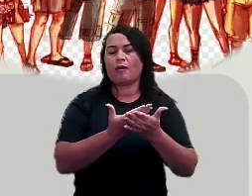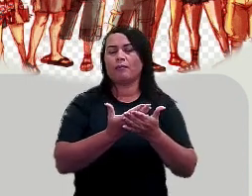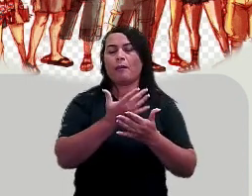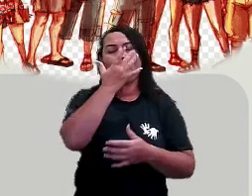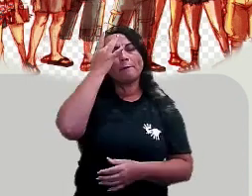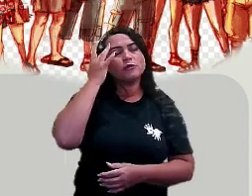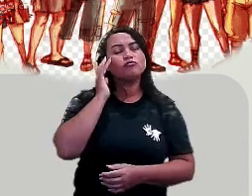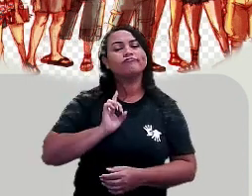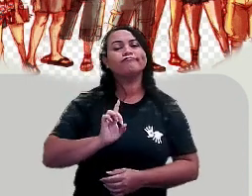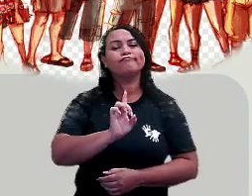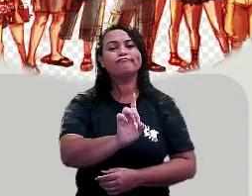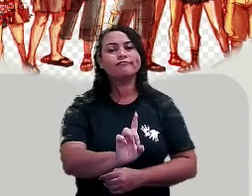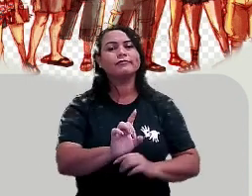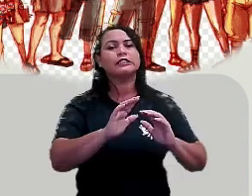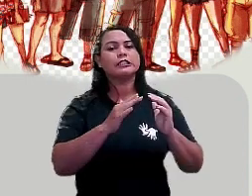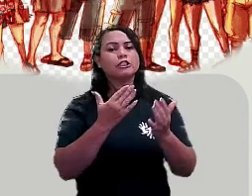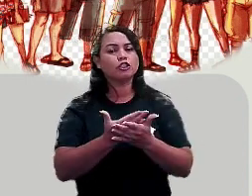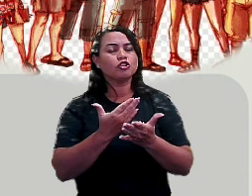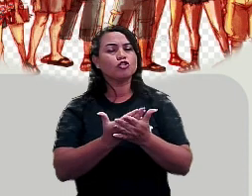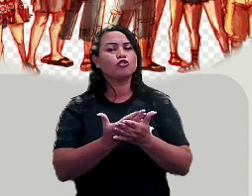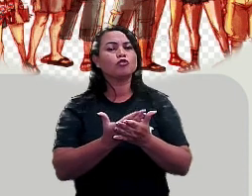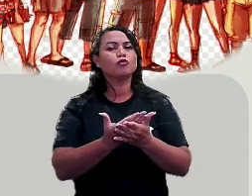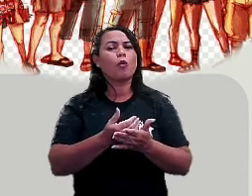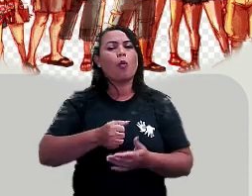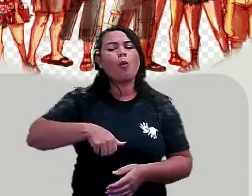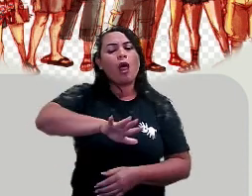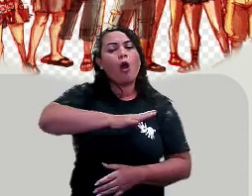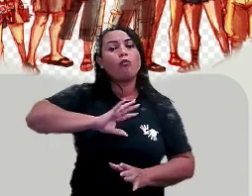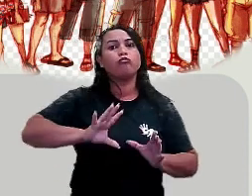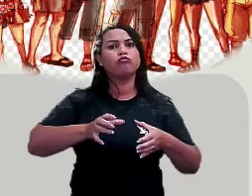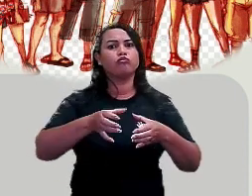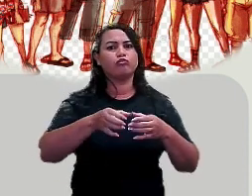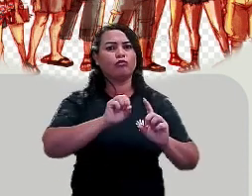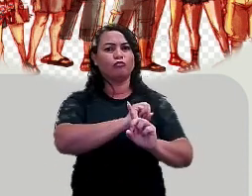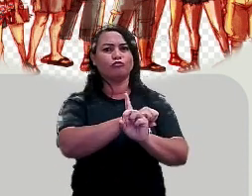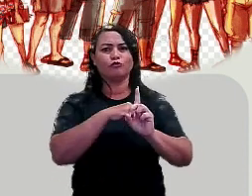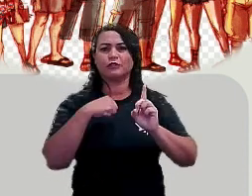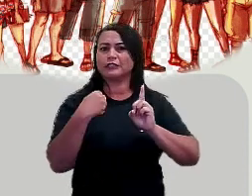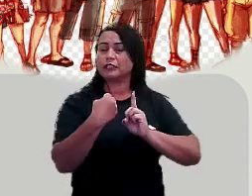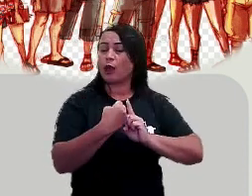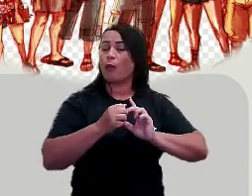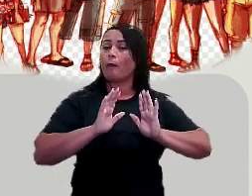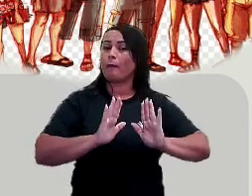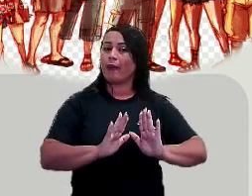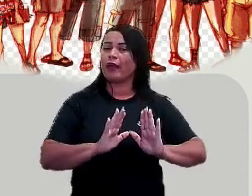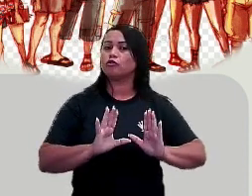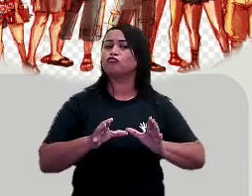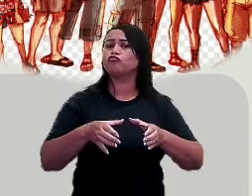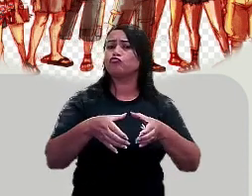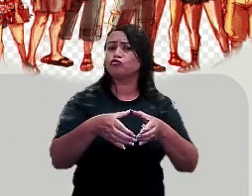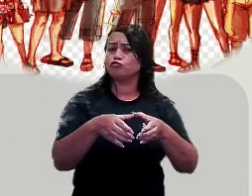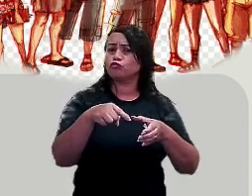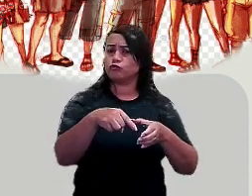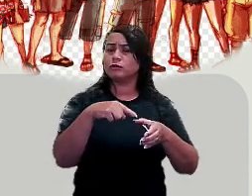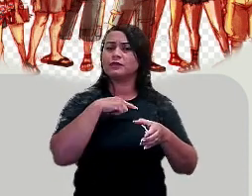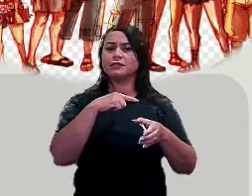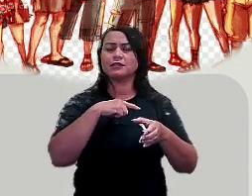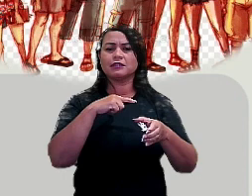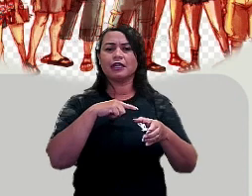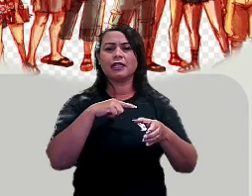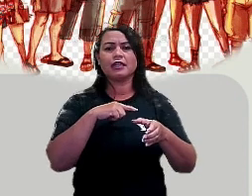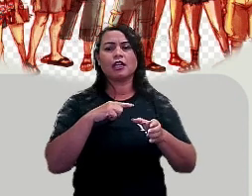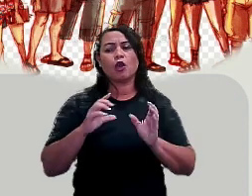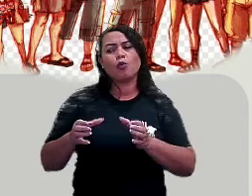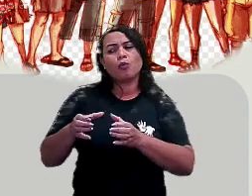escola. A gente vai ver mais para frente. A escola é um grupo social. Porém, naquele grupo social, você vai ter sua comunidade